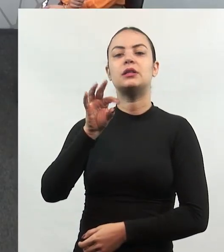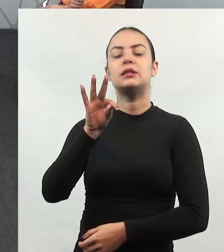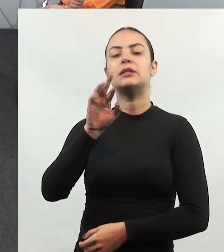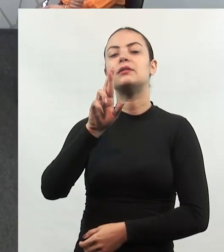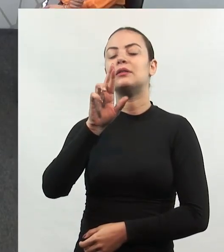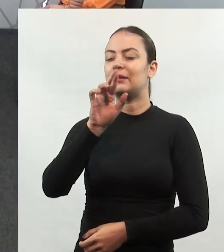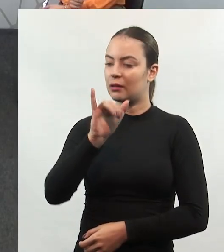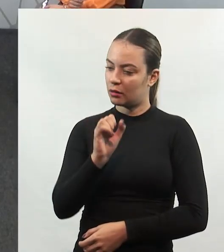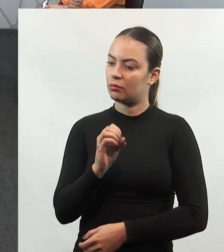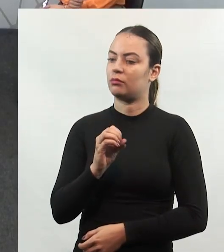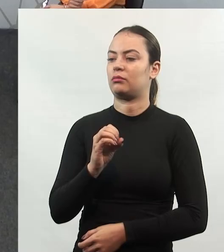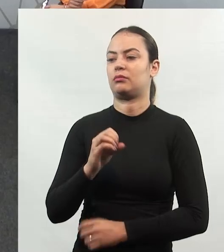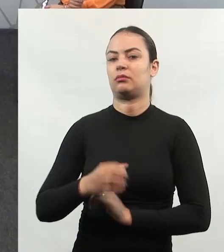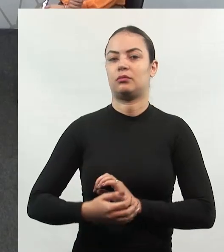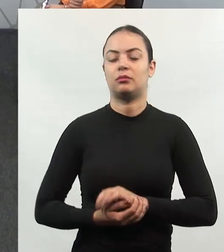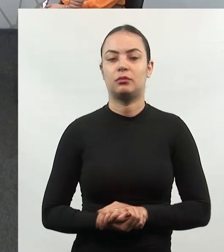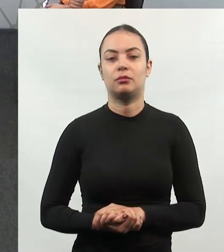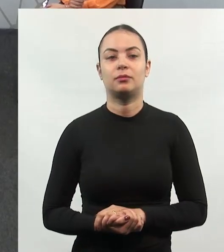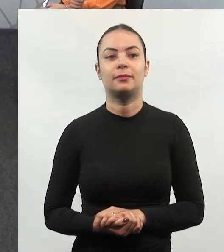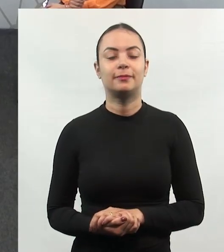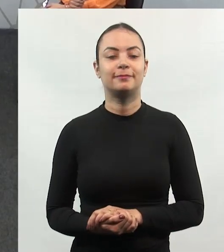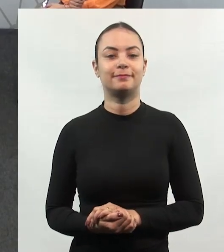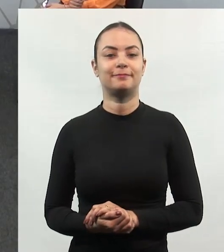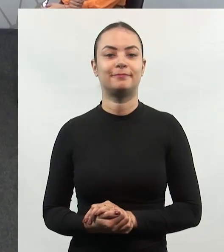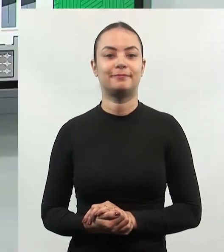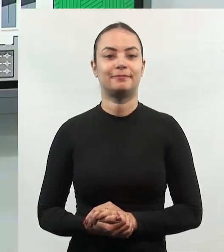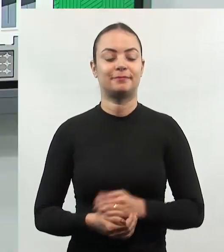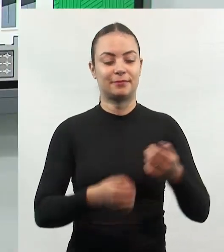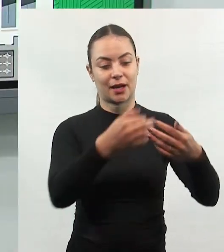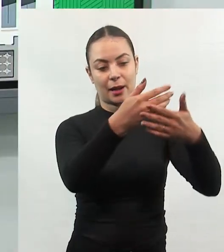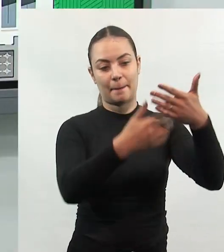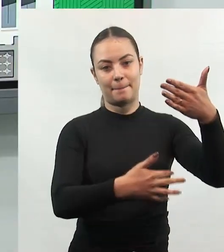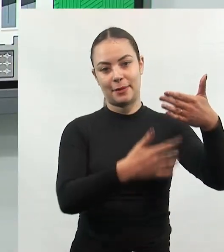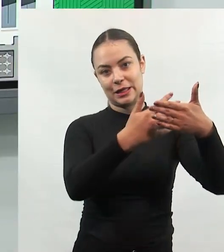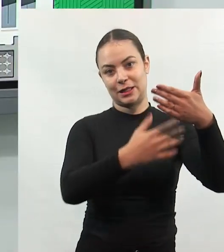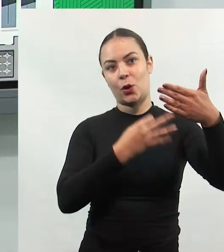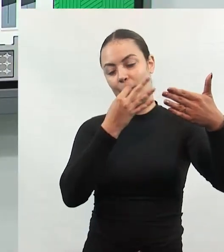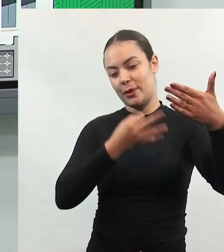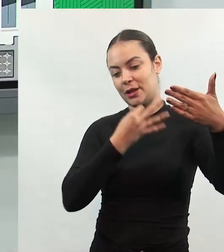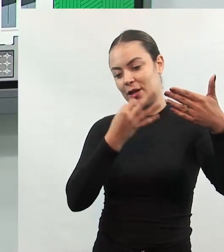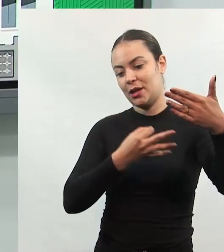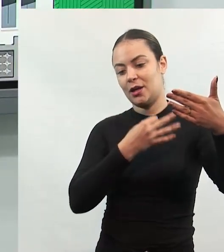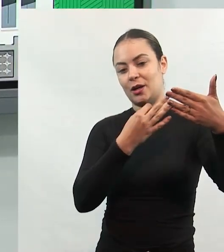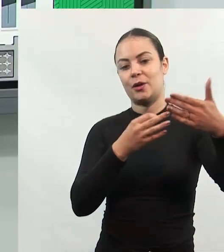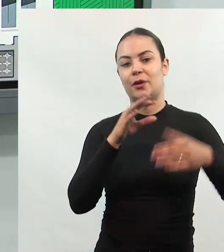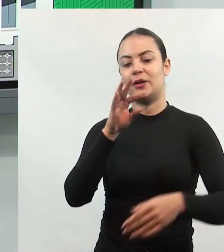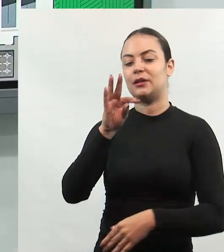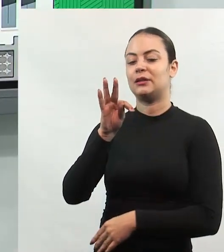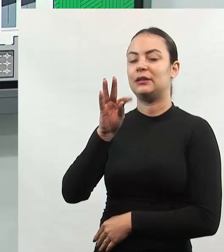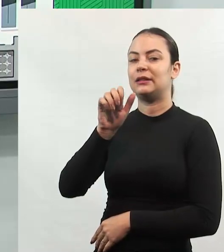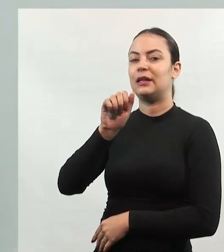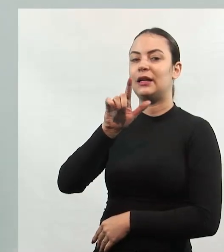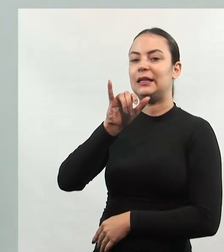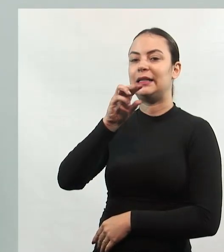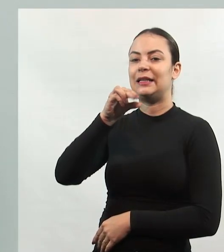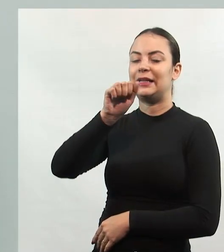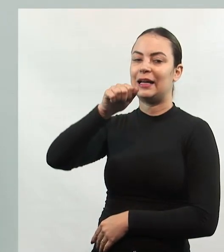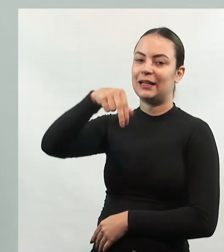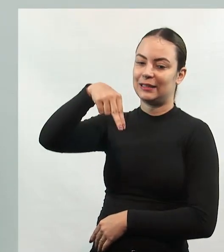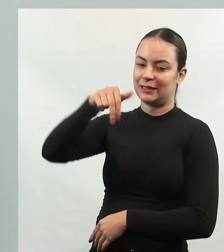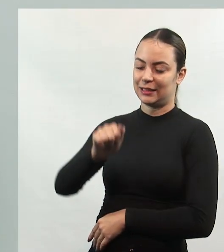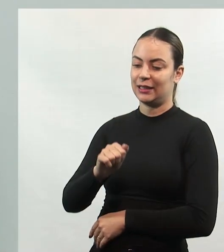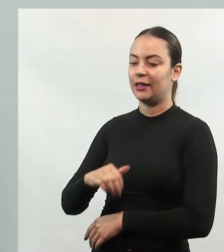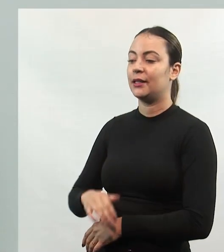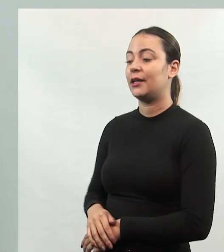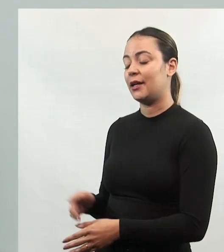realmente o suporte que o magistério nos dá, né, de trabalhar esses recortes sociais, de tentar